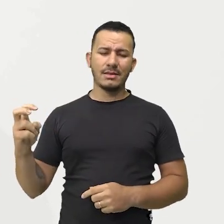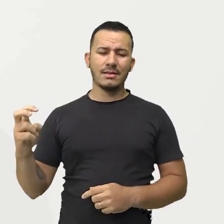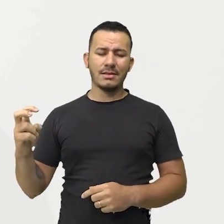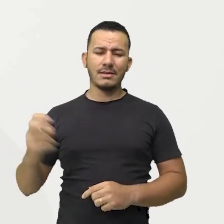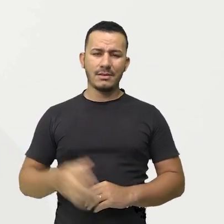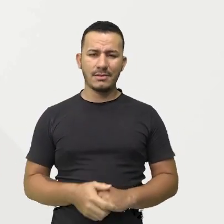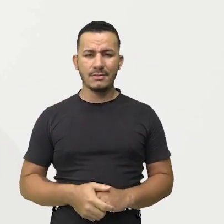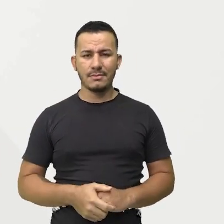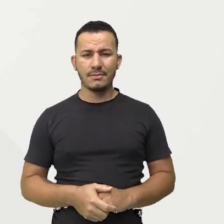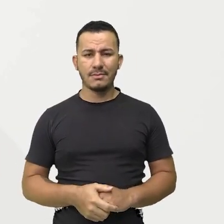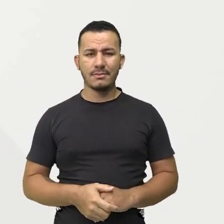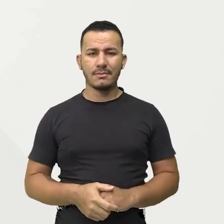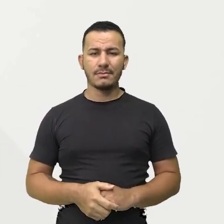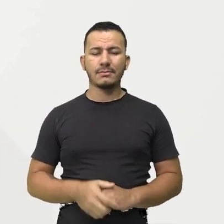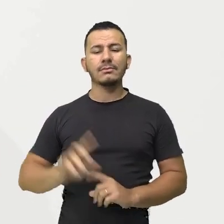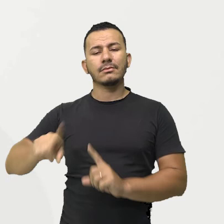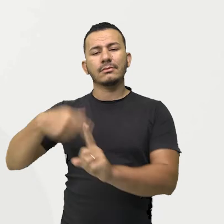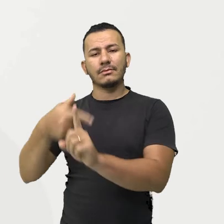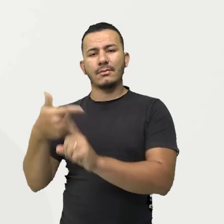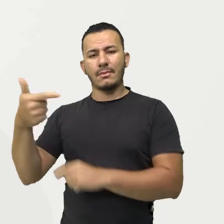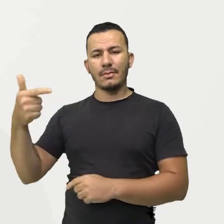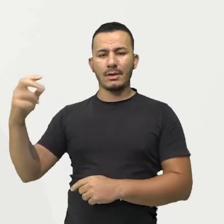mais